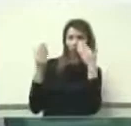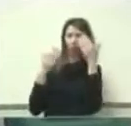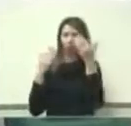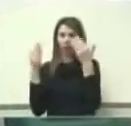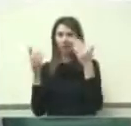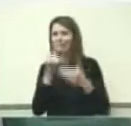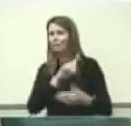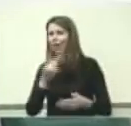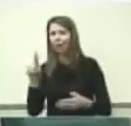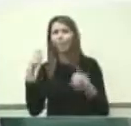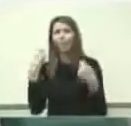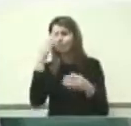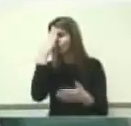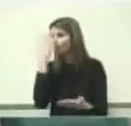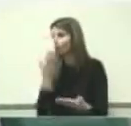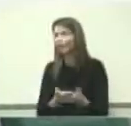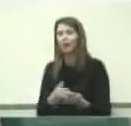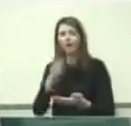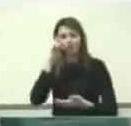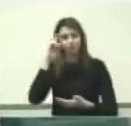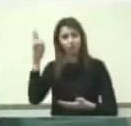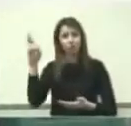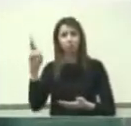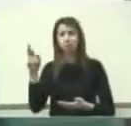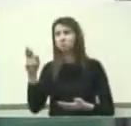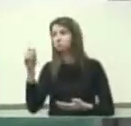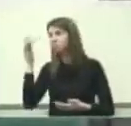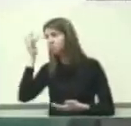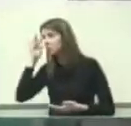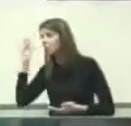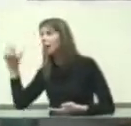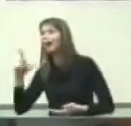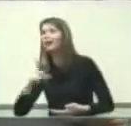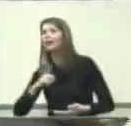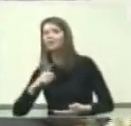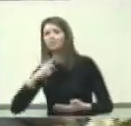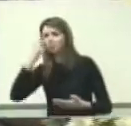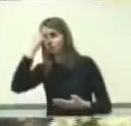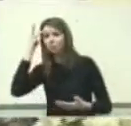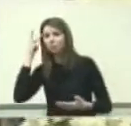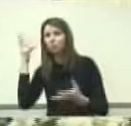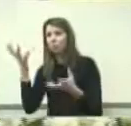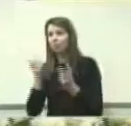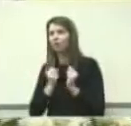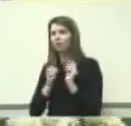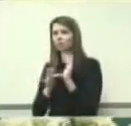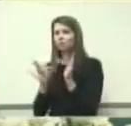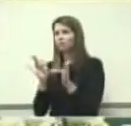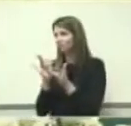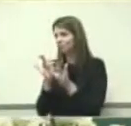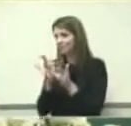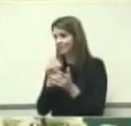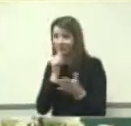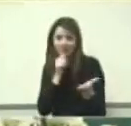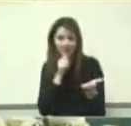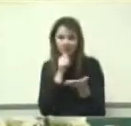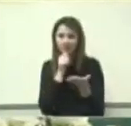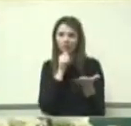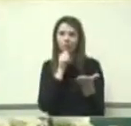se alguém ainda que não aceitou Jesus como único e suficiente salvador da sua vida